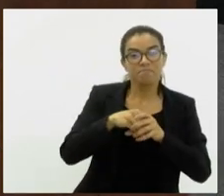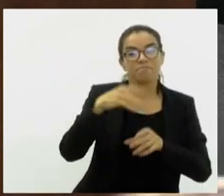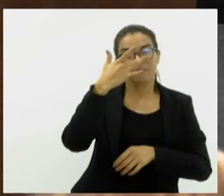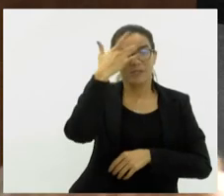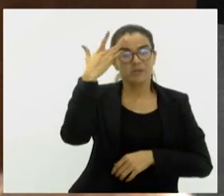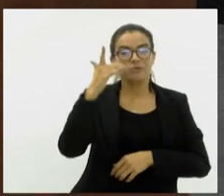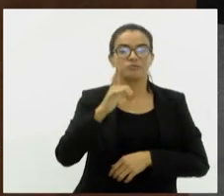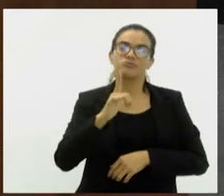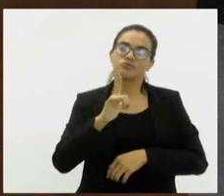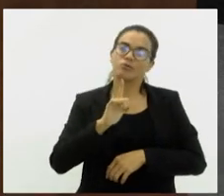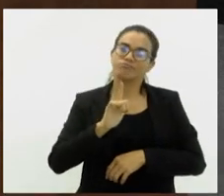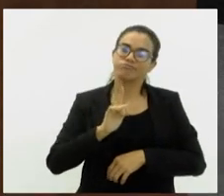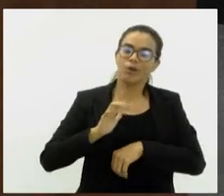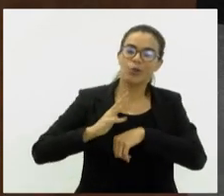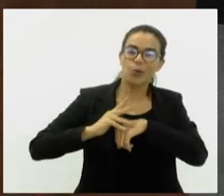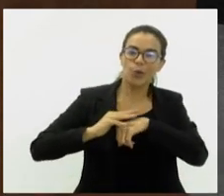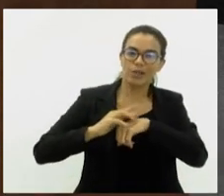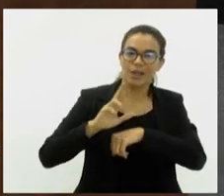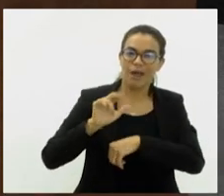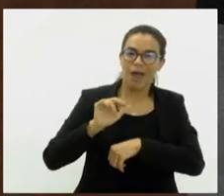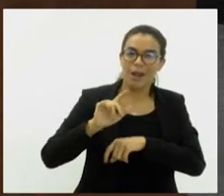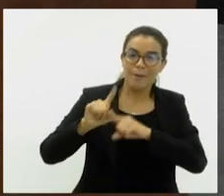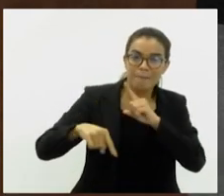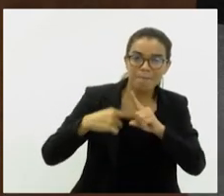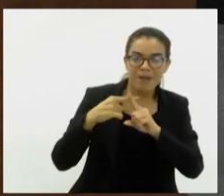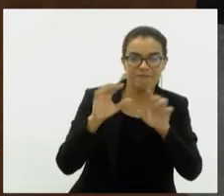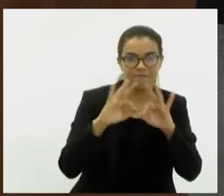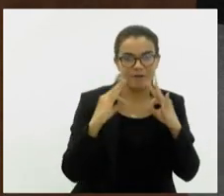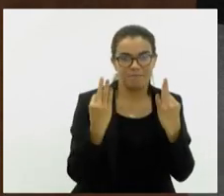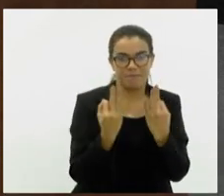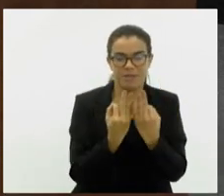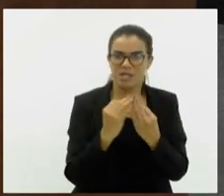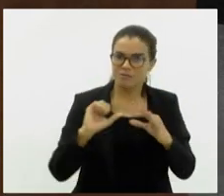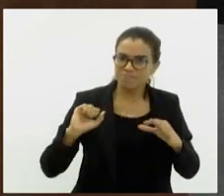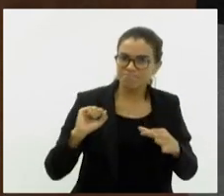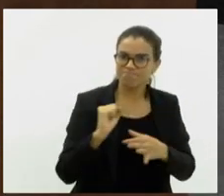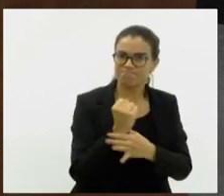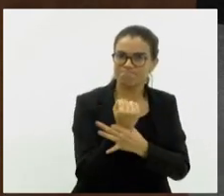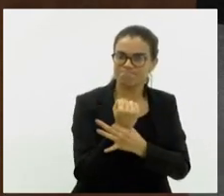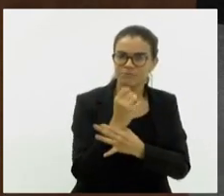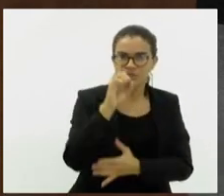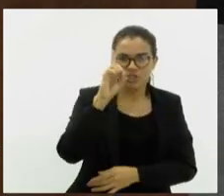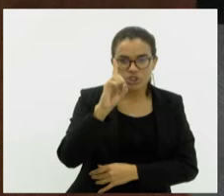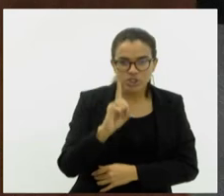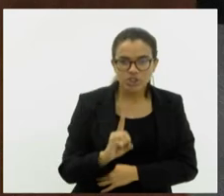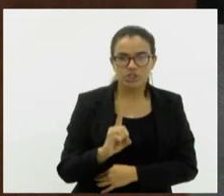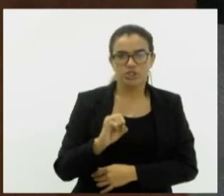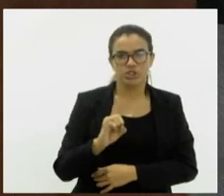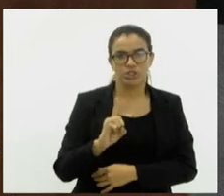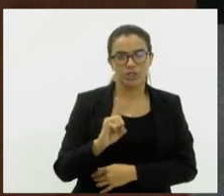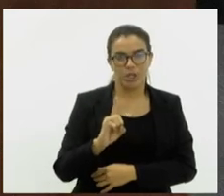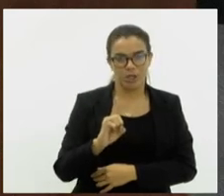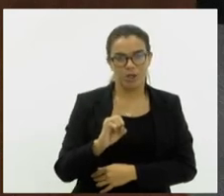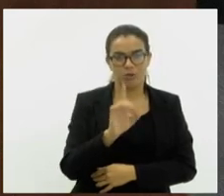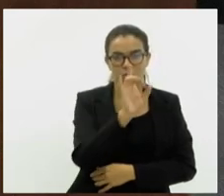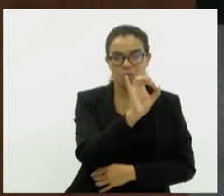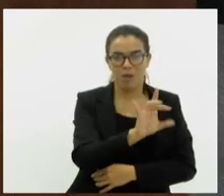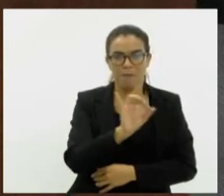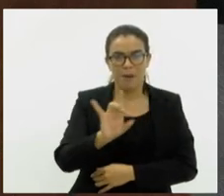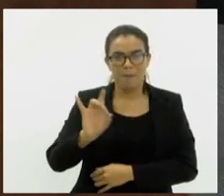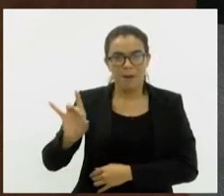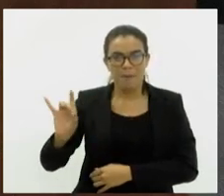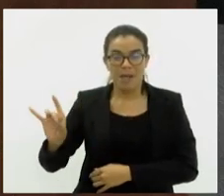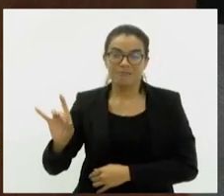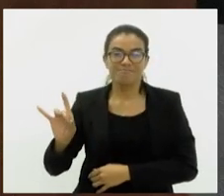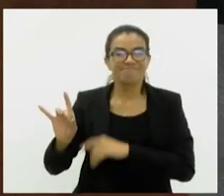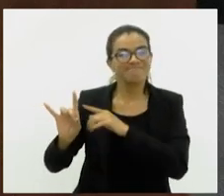doenças raras e seus familiares. Assim nós vamos garantir o direito dessas pessoas